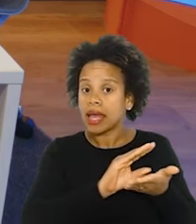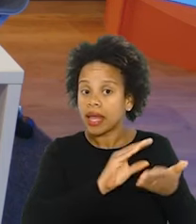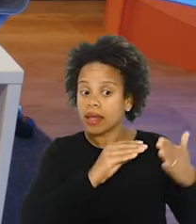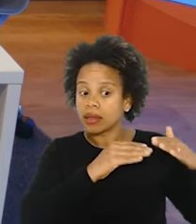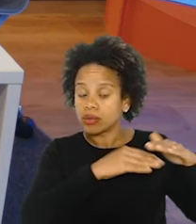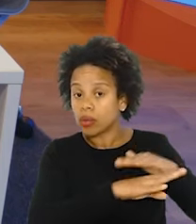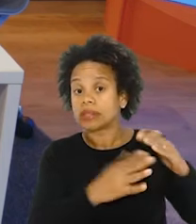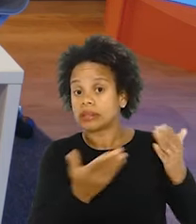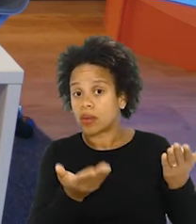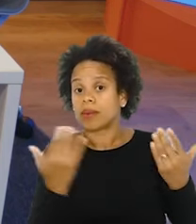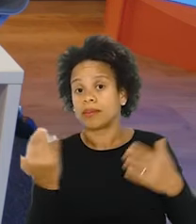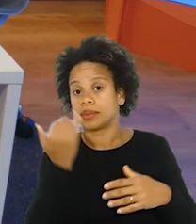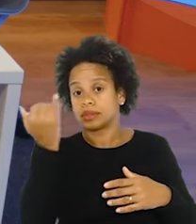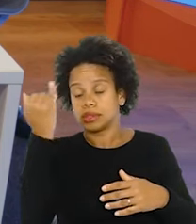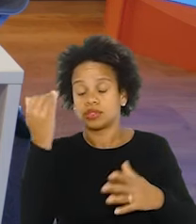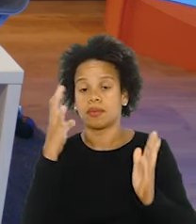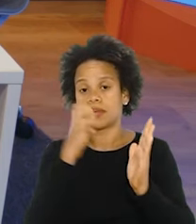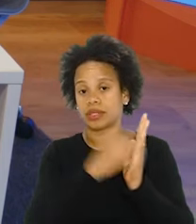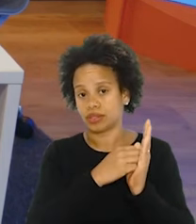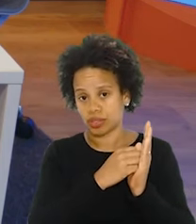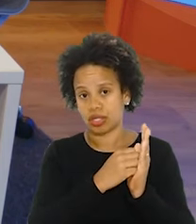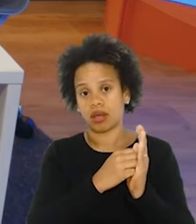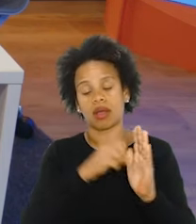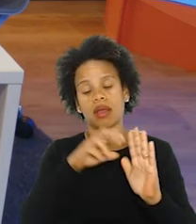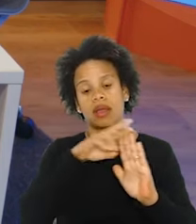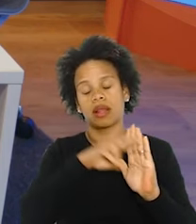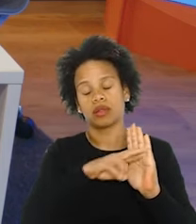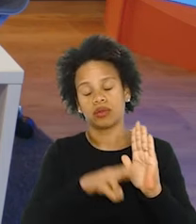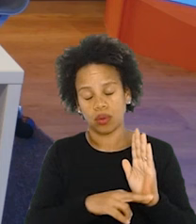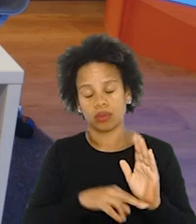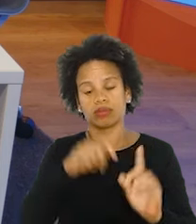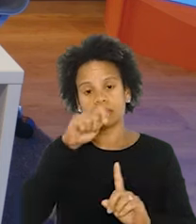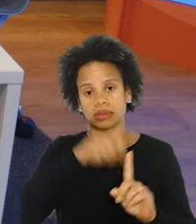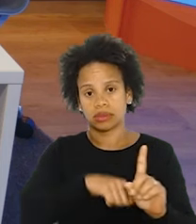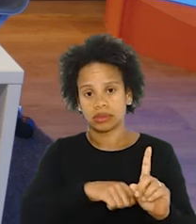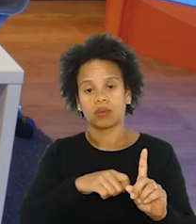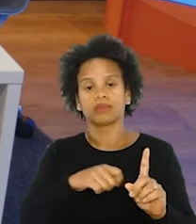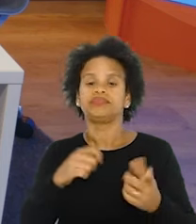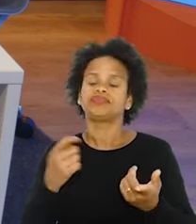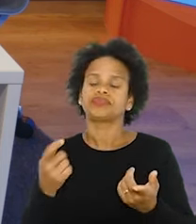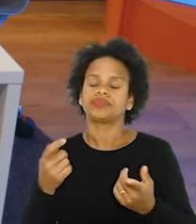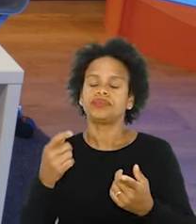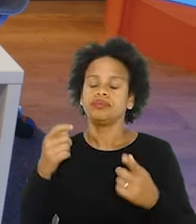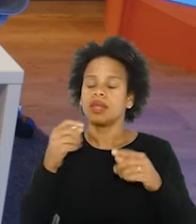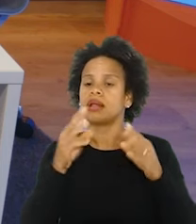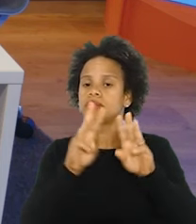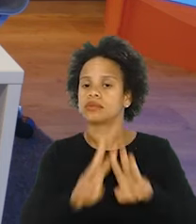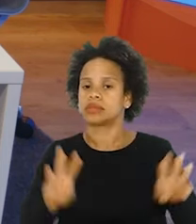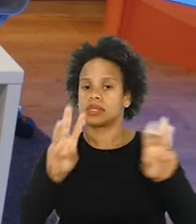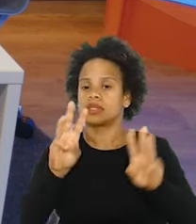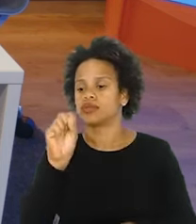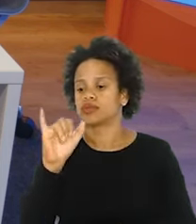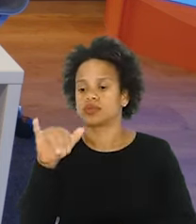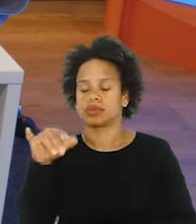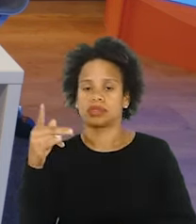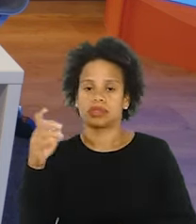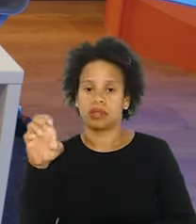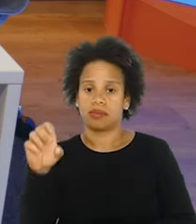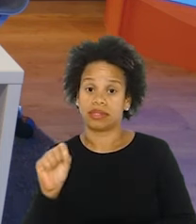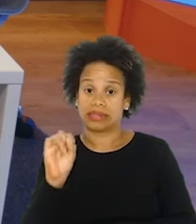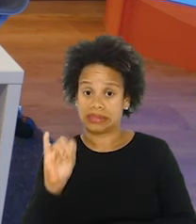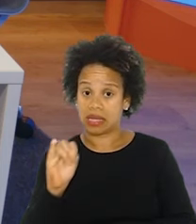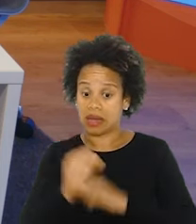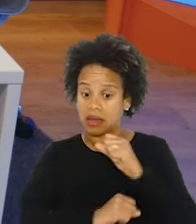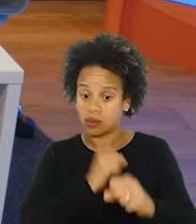é legal você preencher o relatório mensal de receitas brutas que fica disponibilizado lá no site do simples para quando você tiver que fazer a declaração